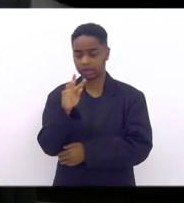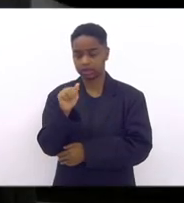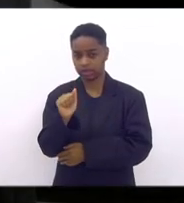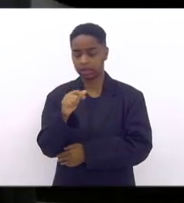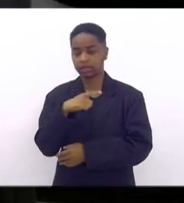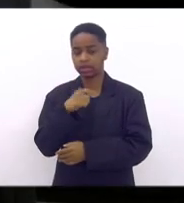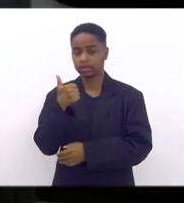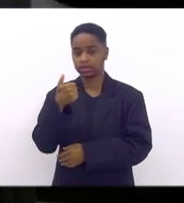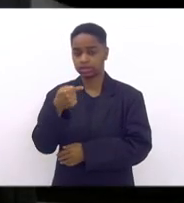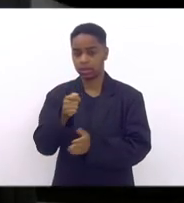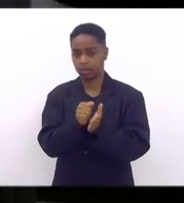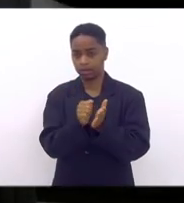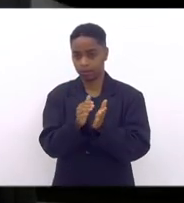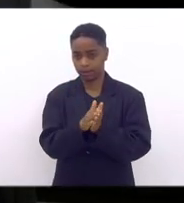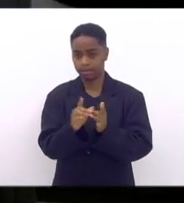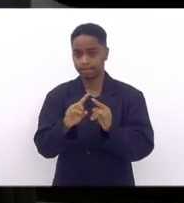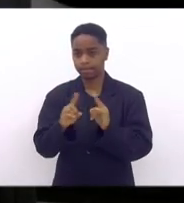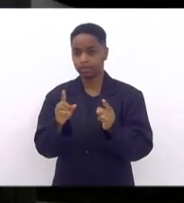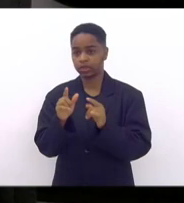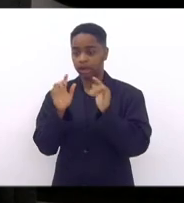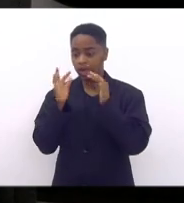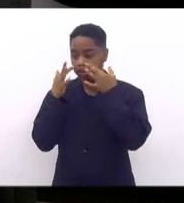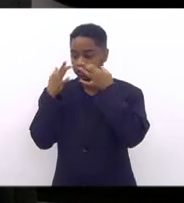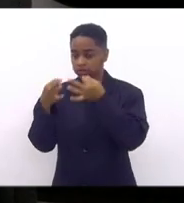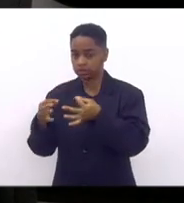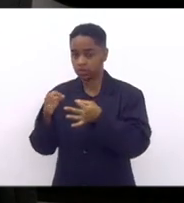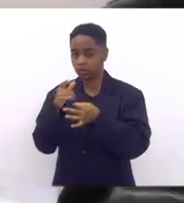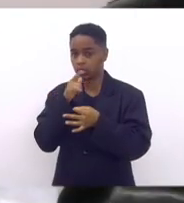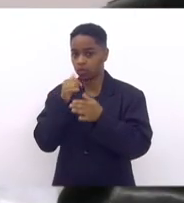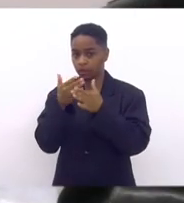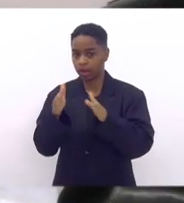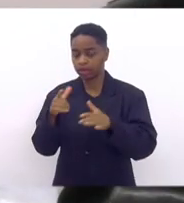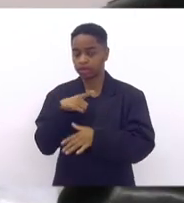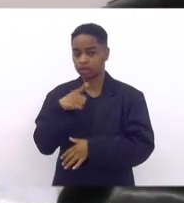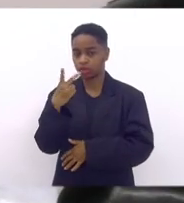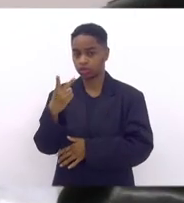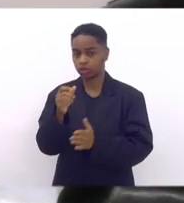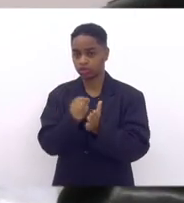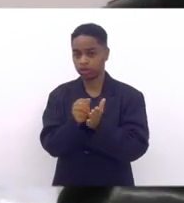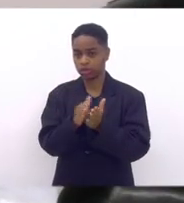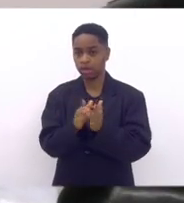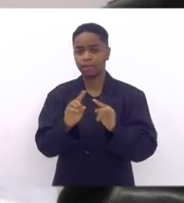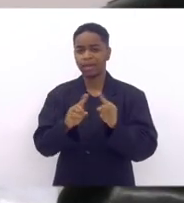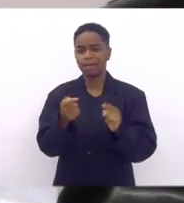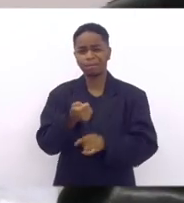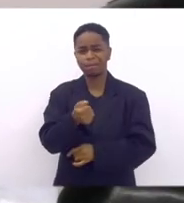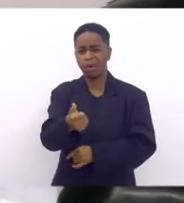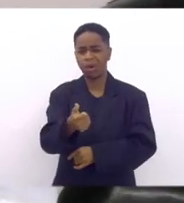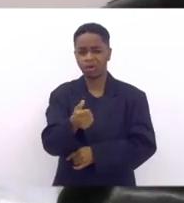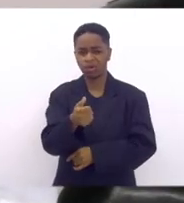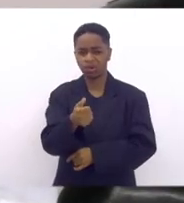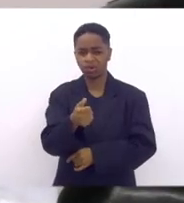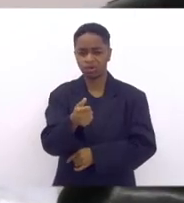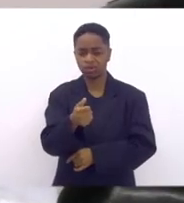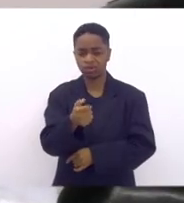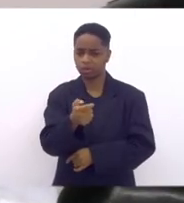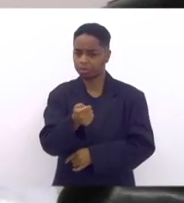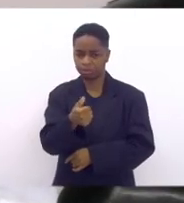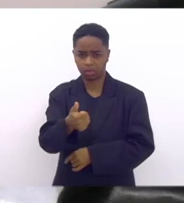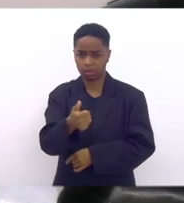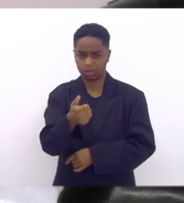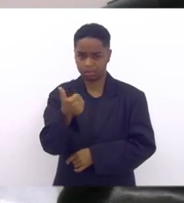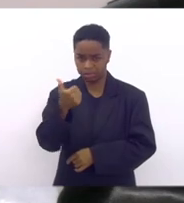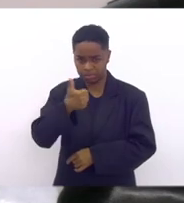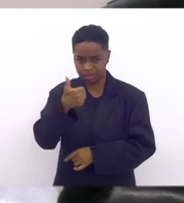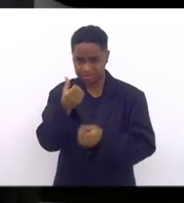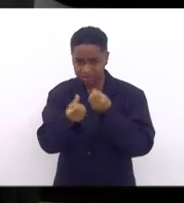multas e no caso da deolho no mar foram duas multas e as demais vistorias que foram feitas foi muito pouco esseesse primeiro semestre